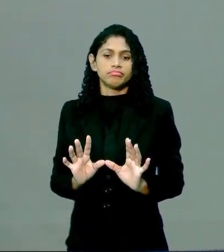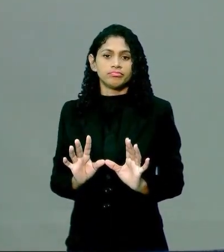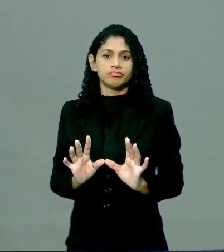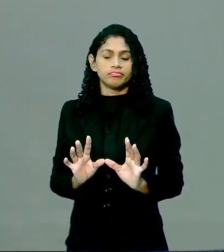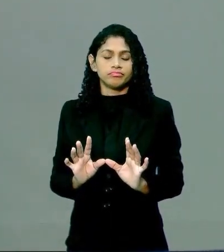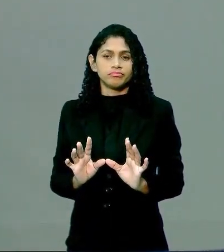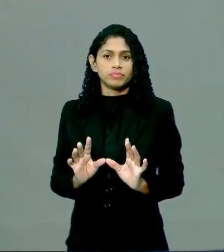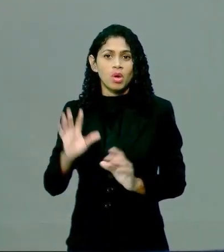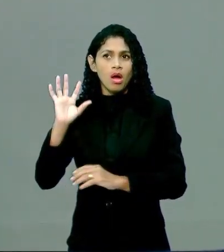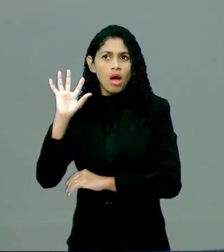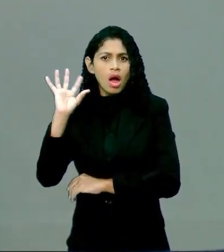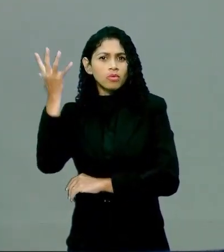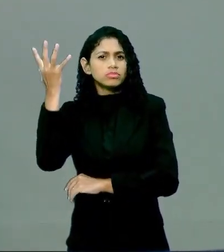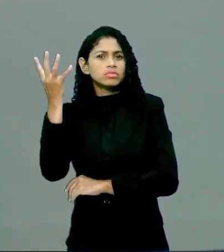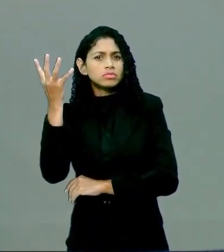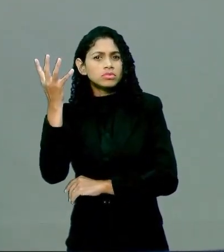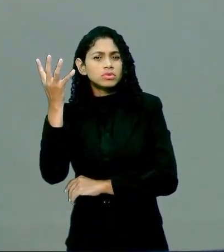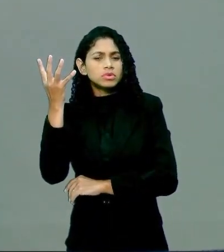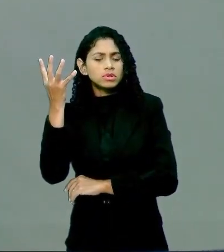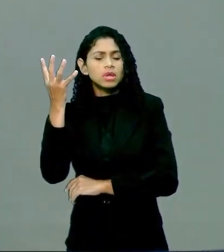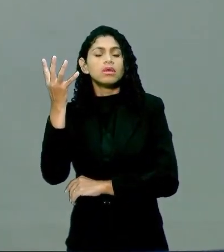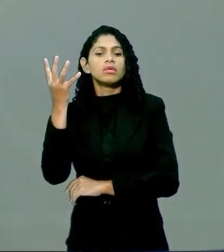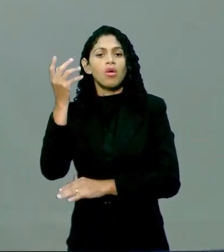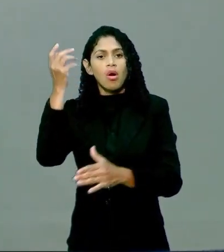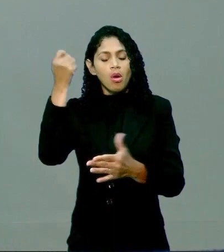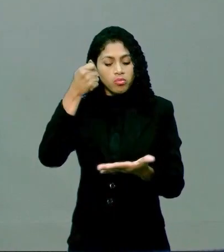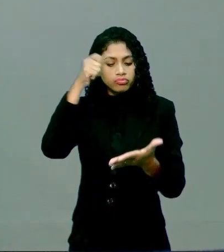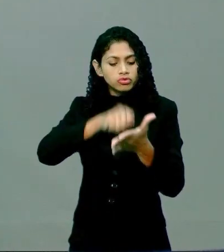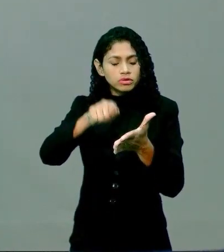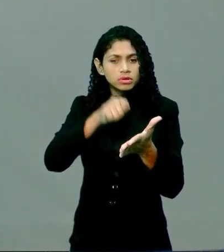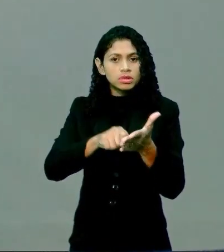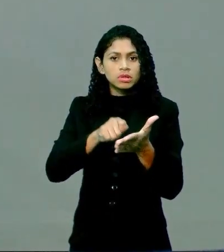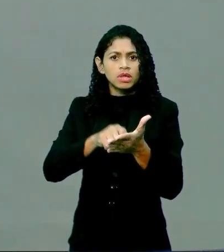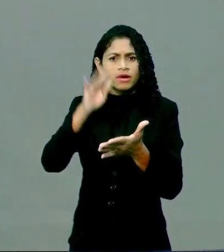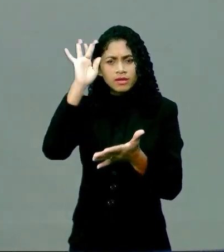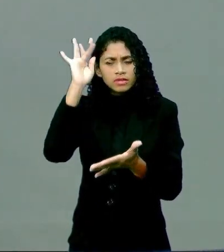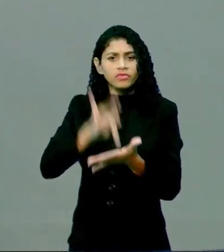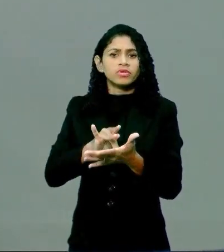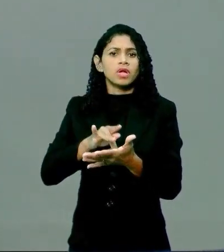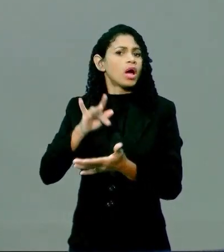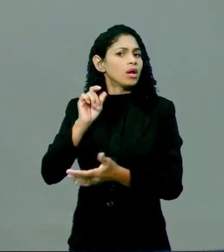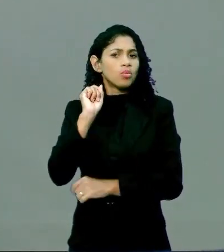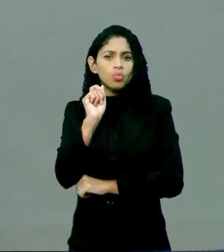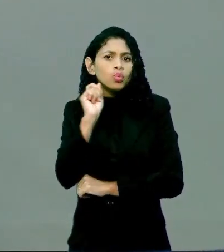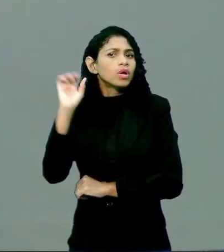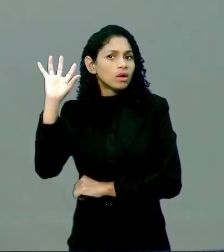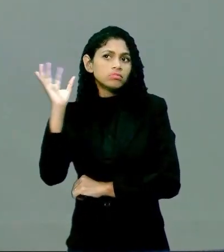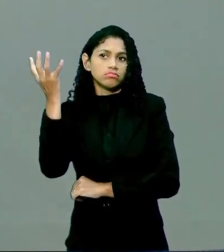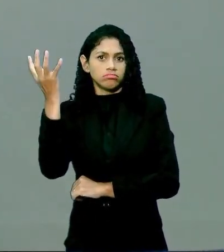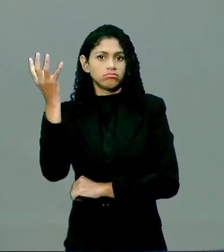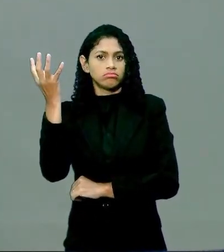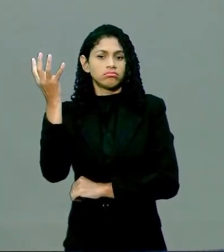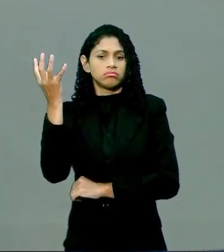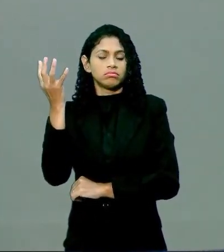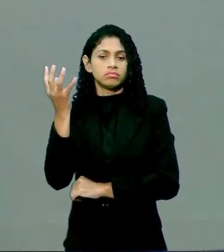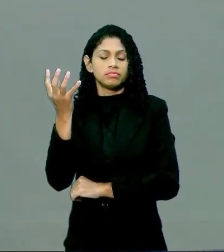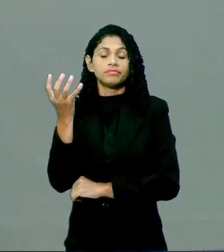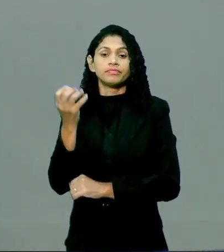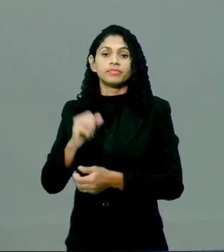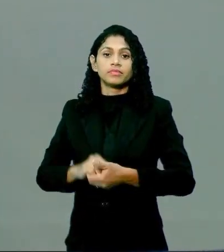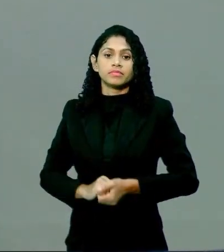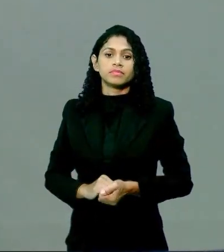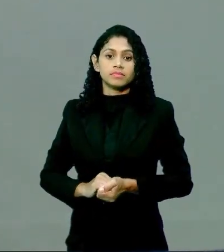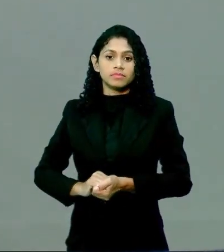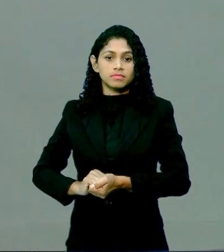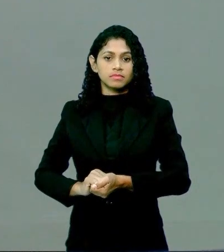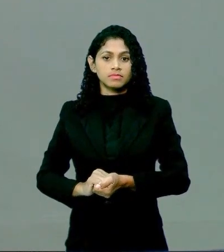eu escrevo exatamente como aconteceu no papel. Já o texto literário, aí sim, eu tenho uma recriação da realidade. Eu tenho algo